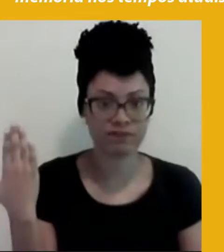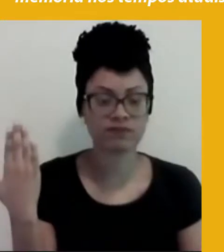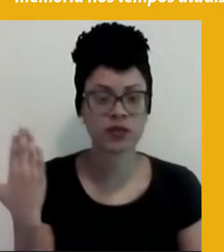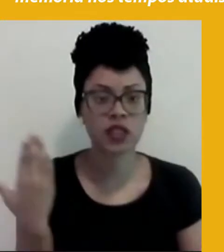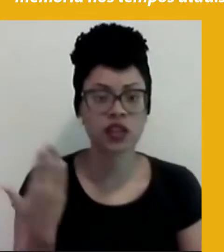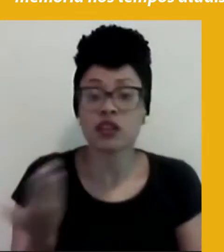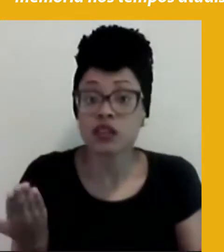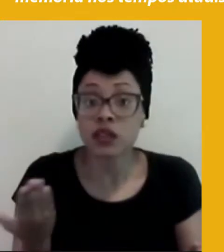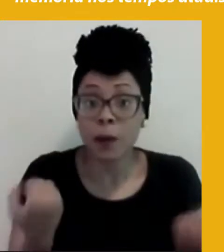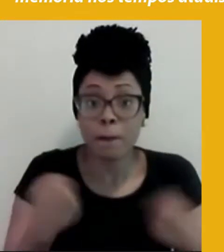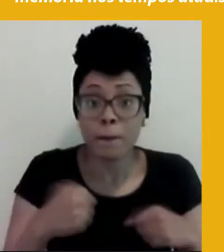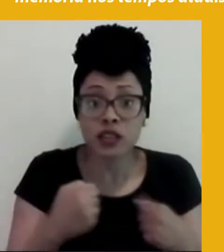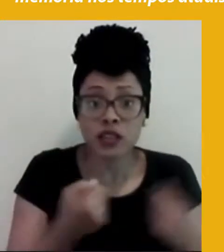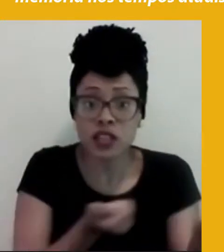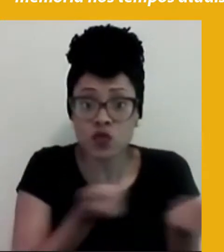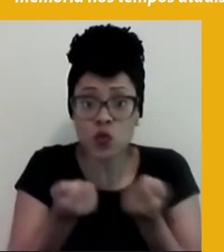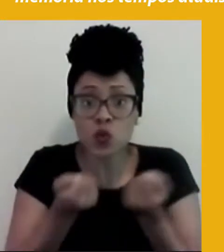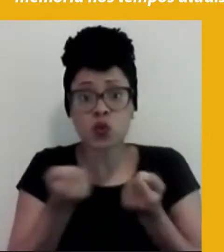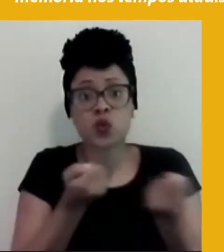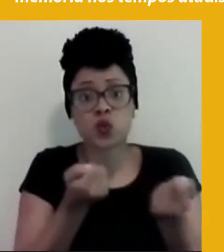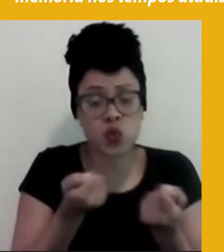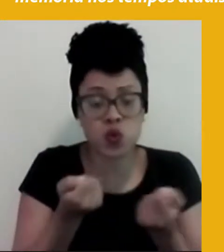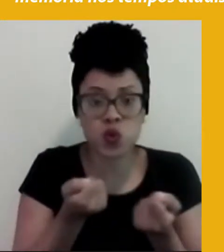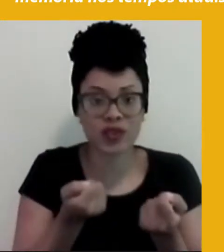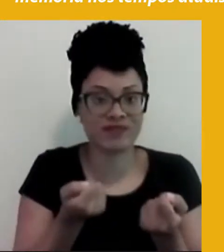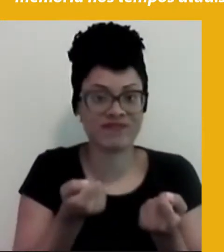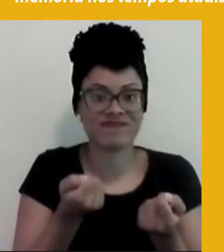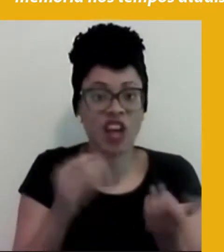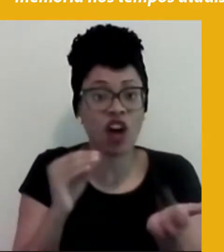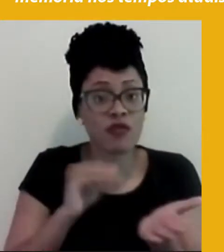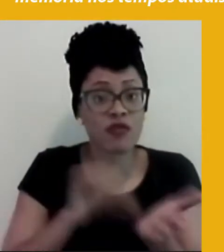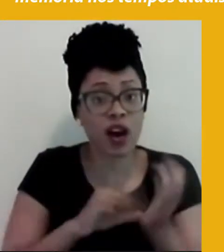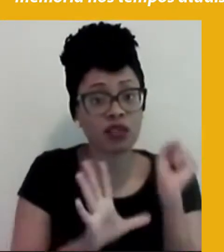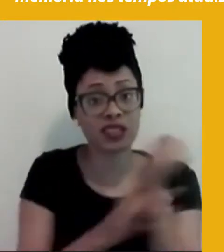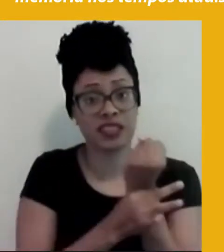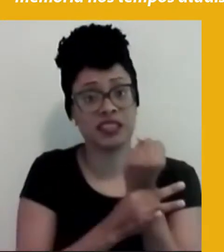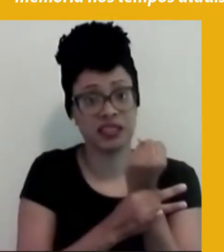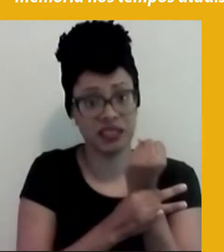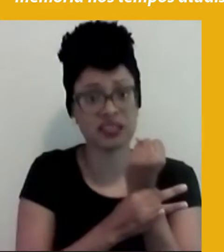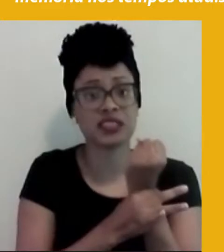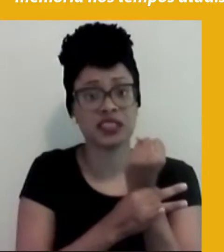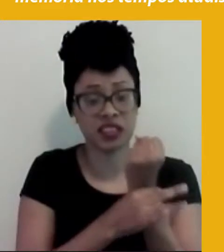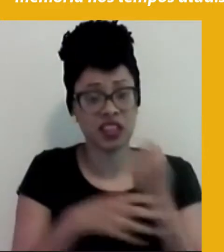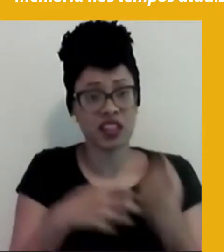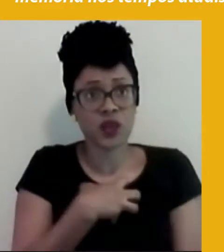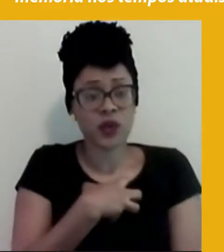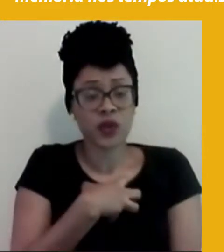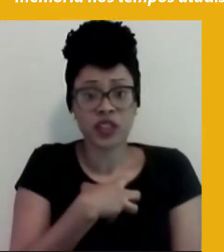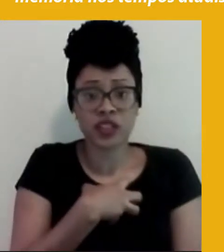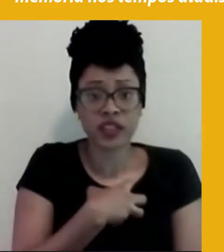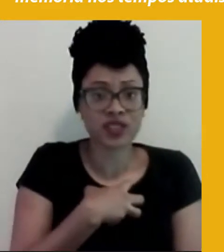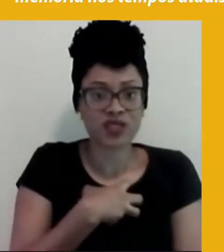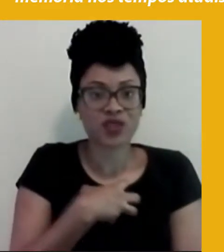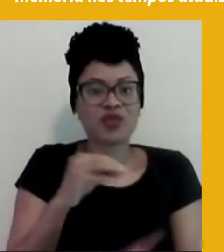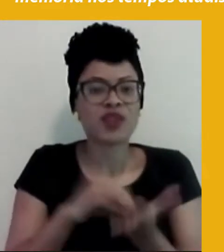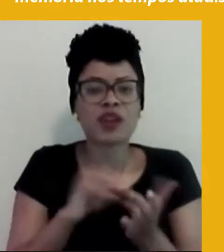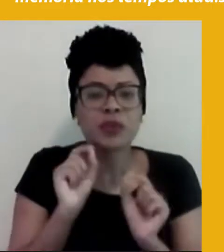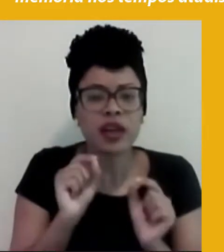gente está numa situação de desproteção, a sensação que eu tenho é que a gente está vivendo um profundo desamor.